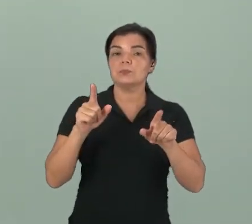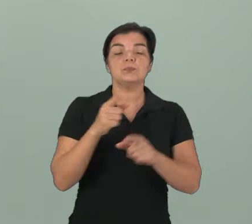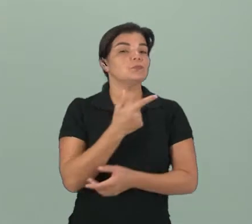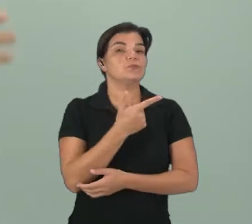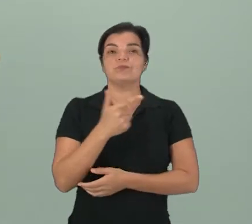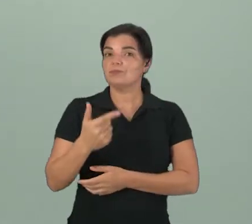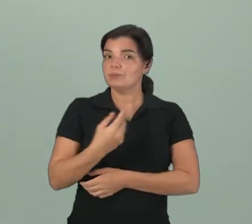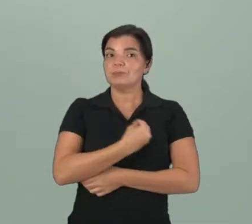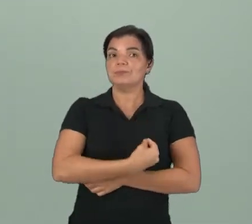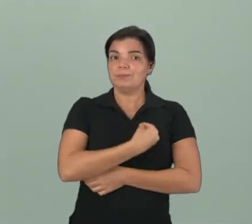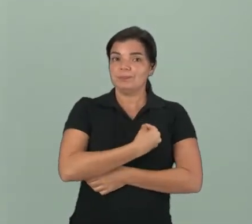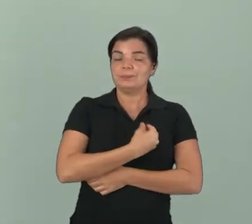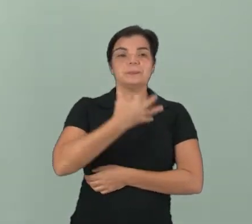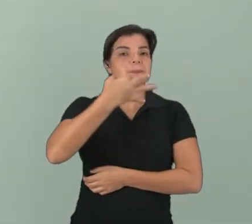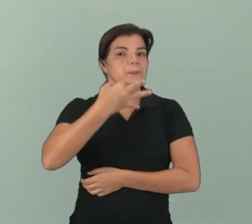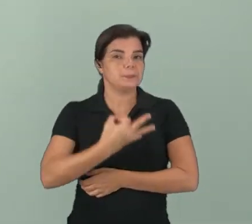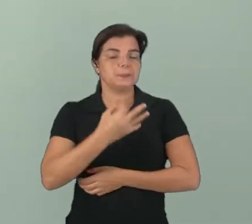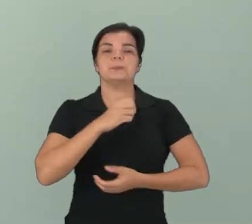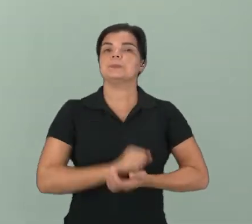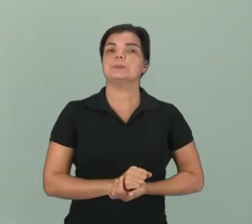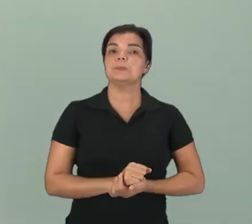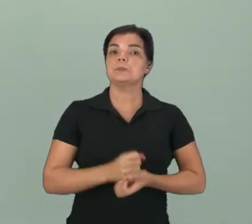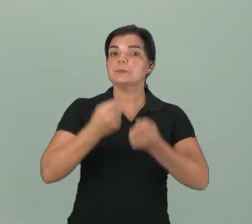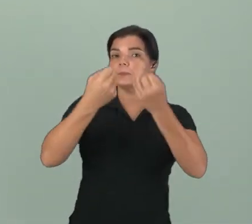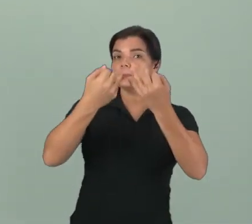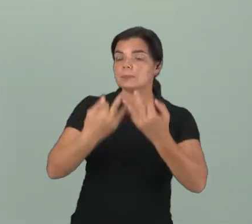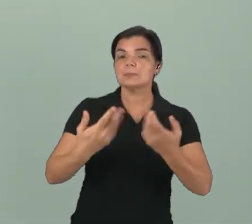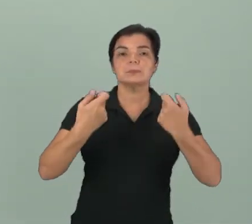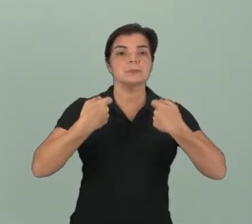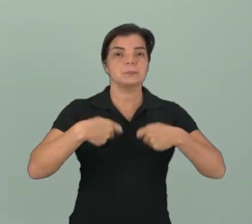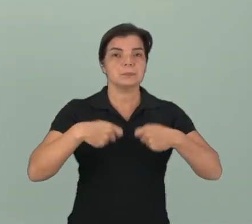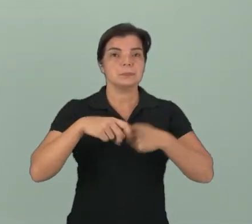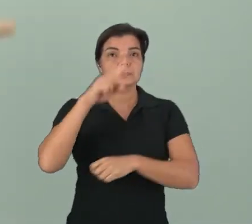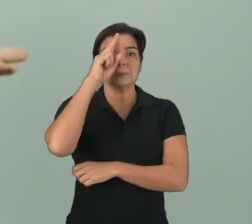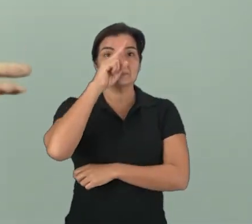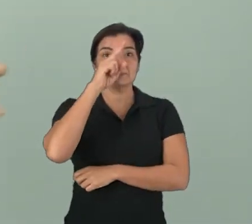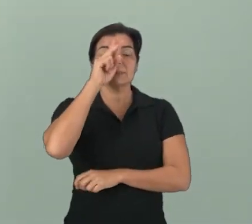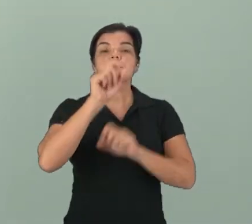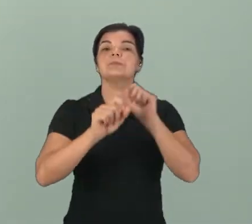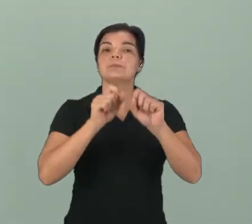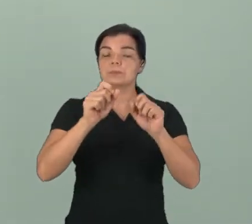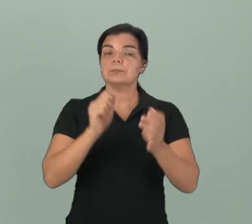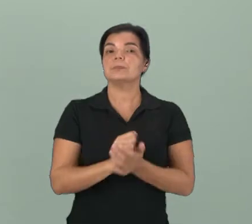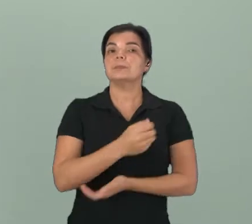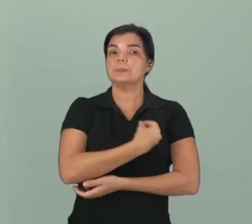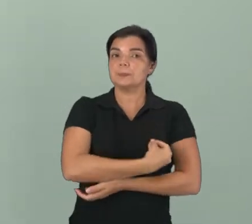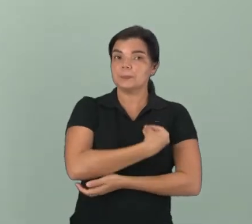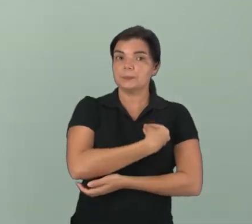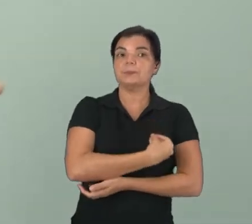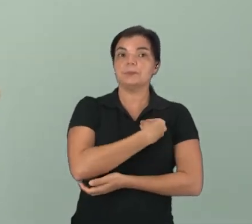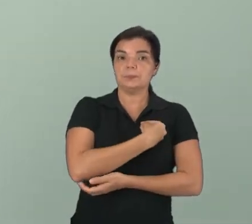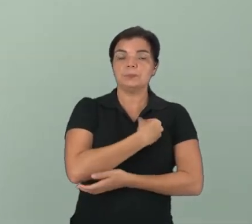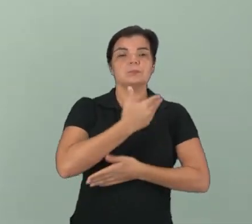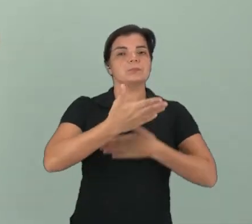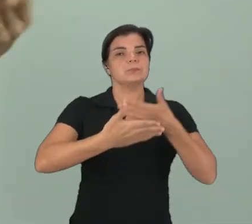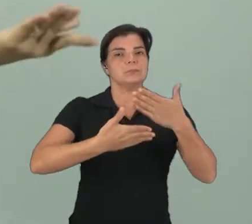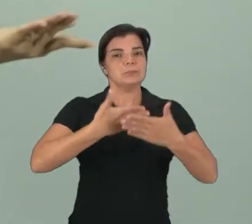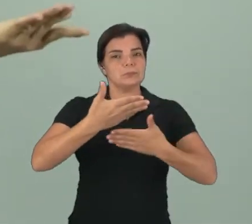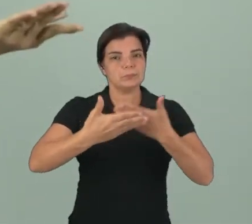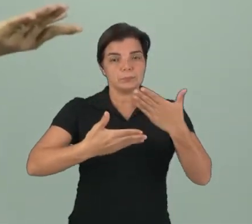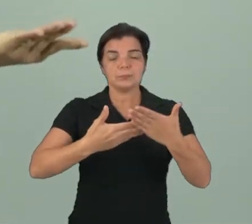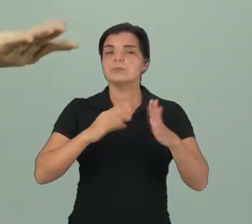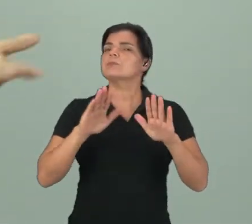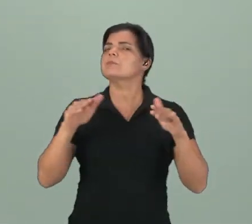vivos? Certo, quando nós falamos de seres vivos, nós precisamos lembrar que é ser vivo aquele que passa por processos. E